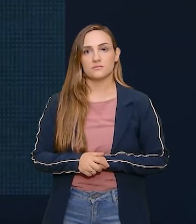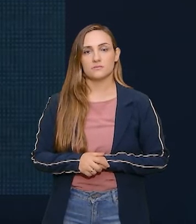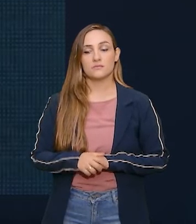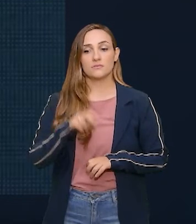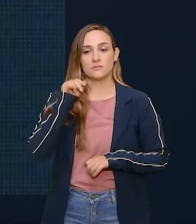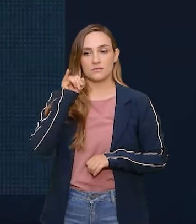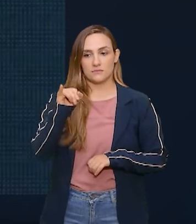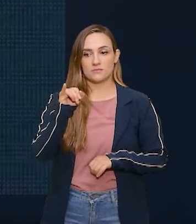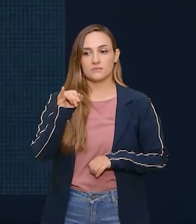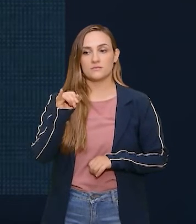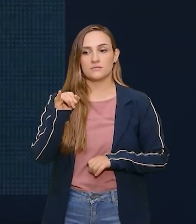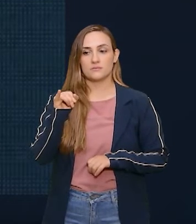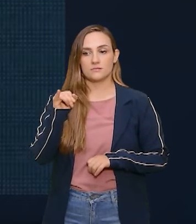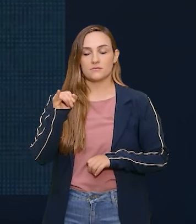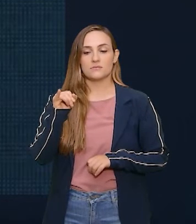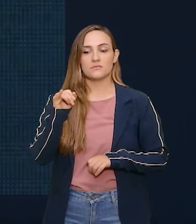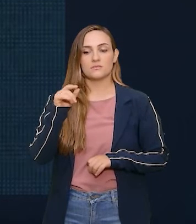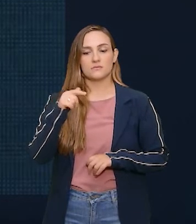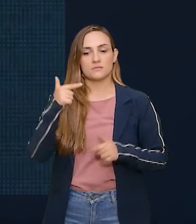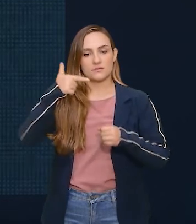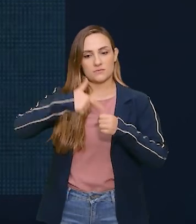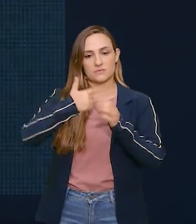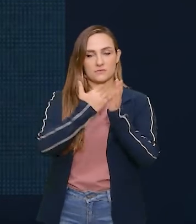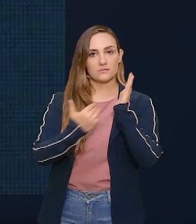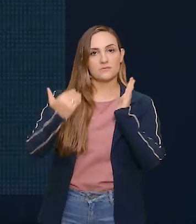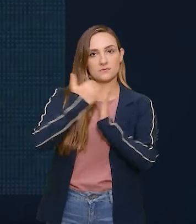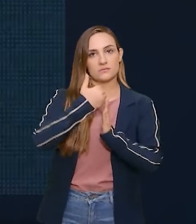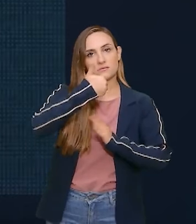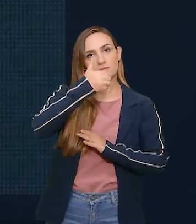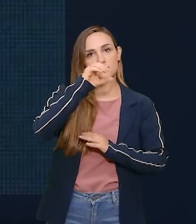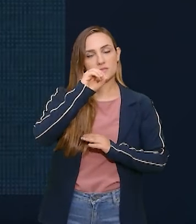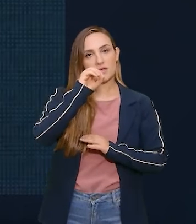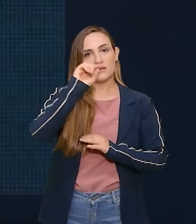Então, a gasolina aumentou para